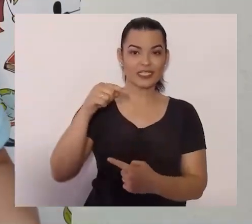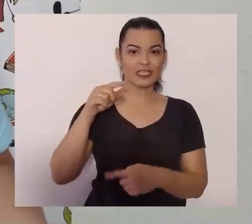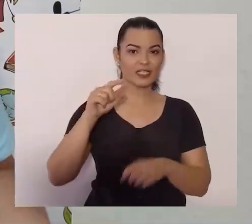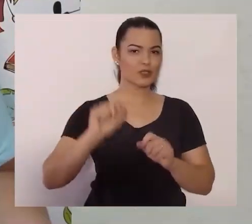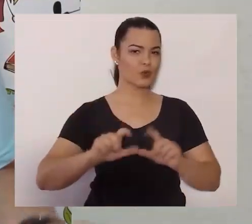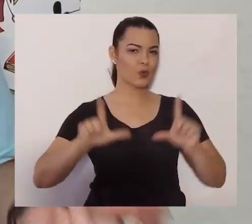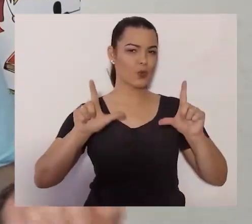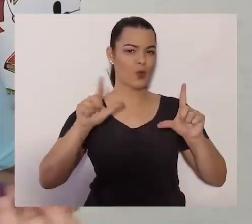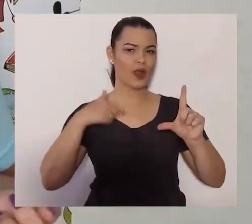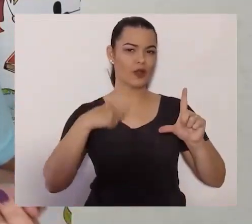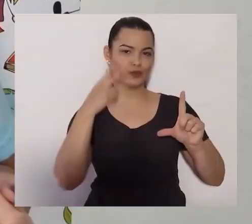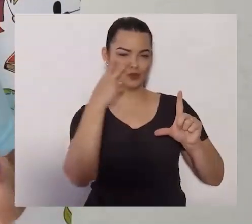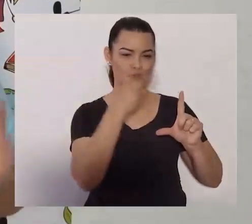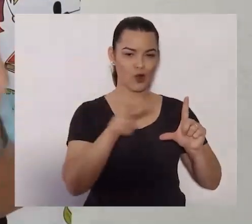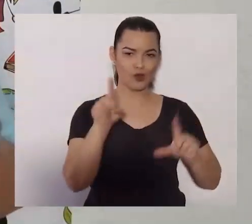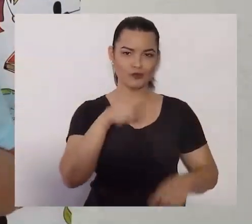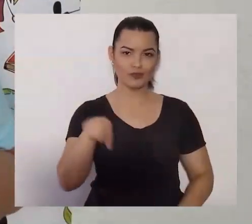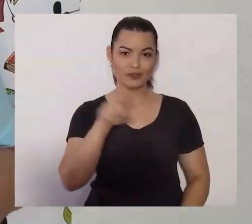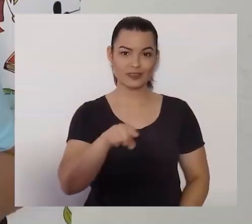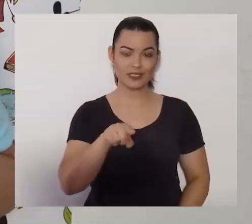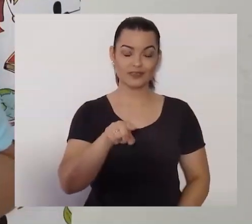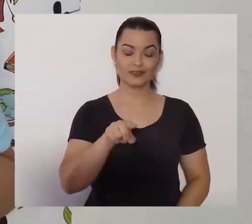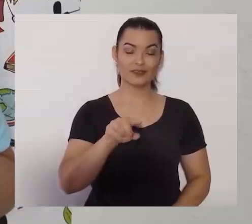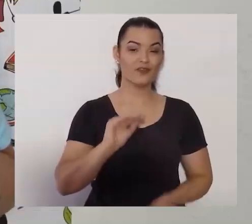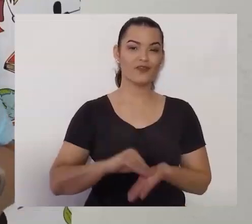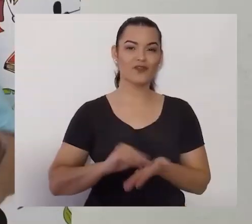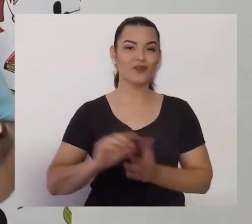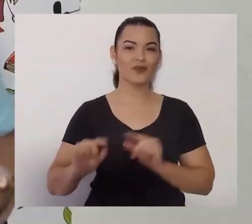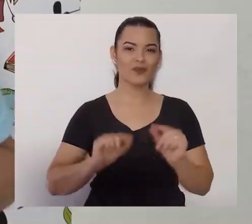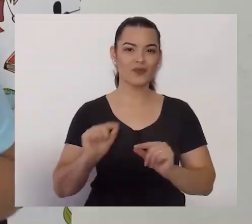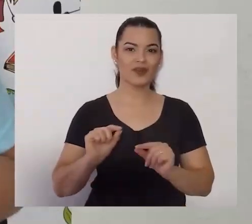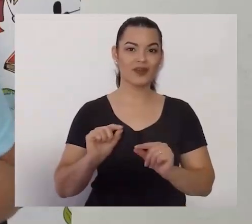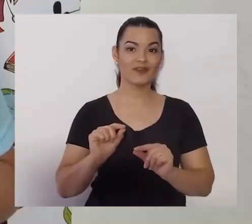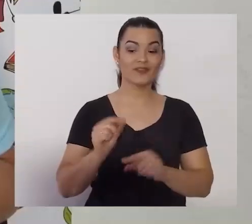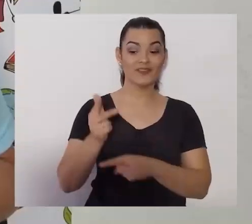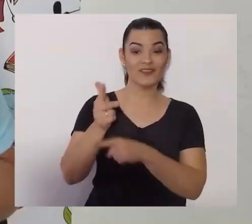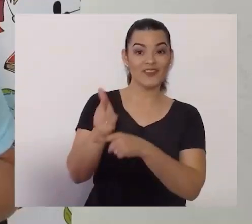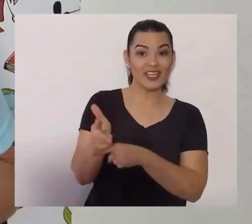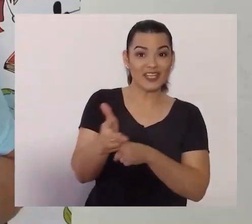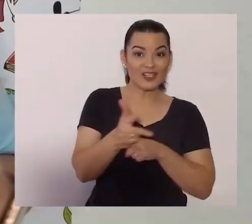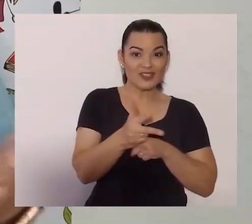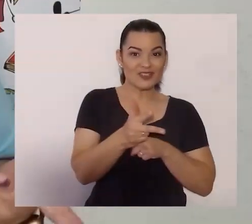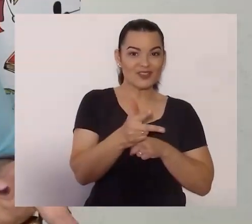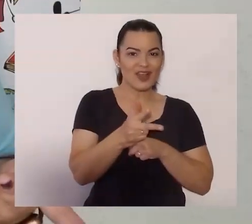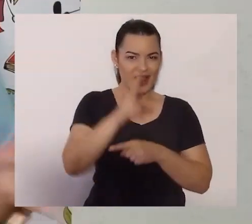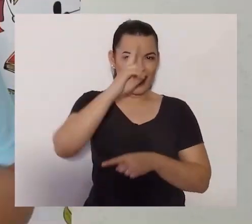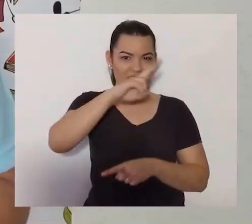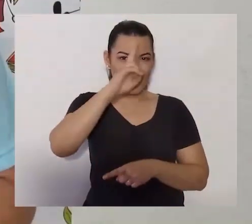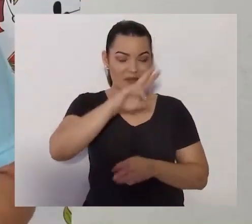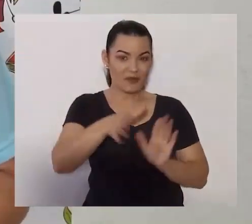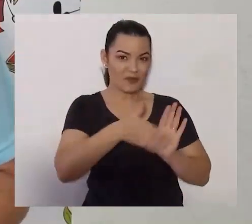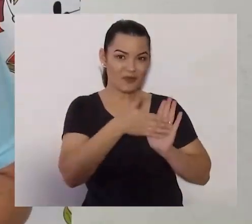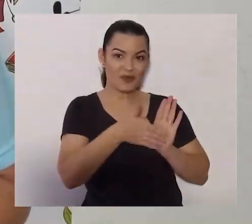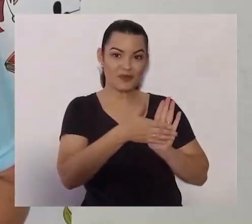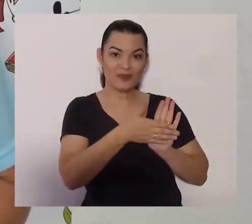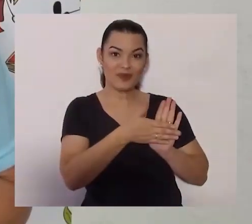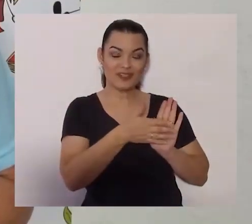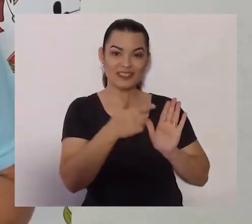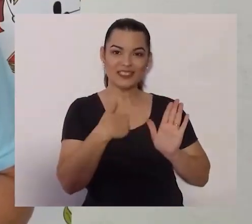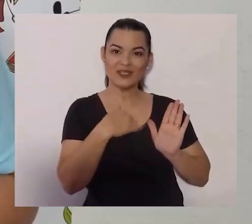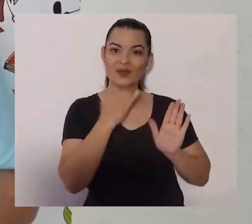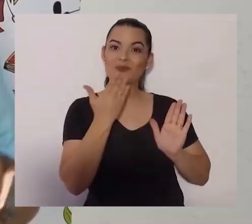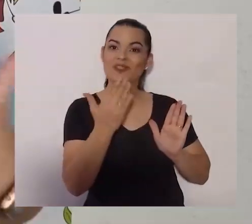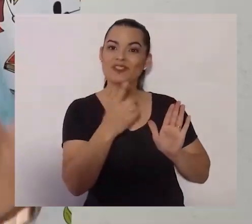os vídeos. Lembra que nós tivemos uma proposta para que vocês pudessem ser youtubers por um